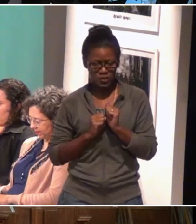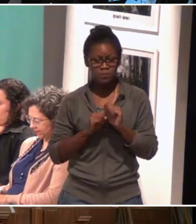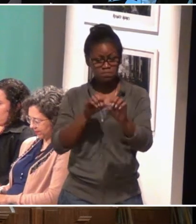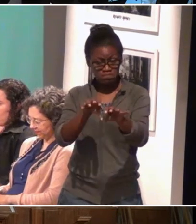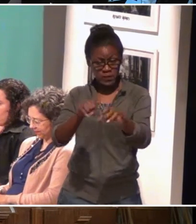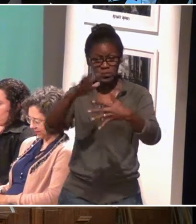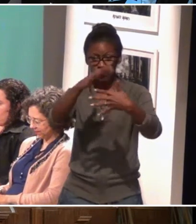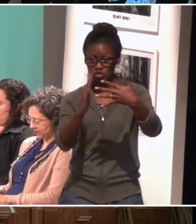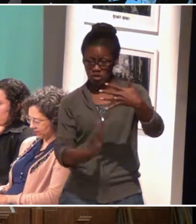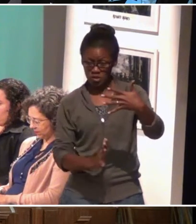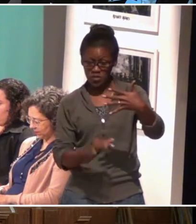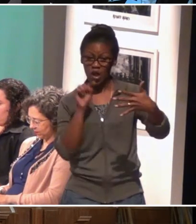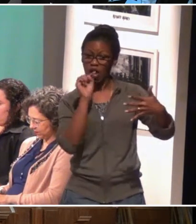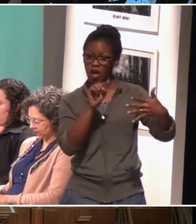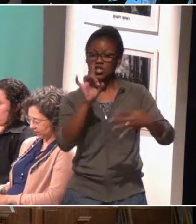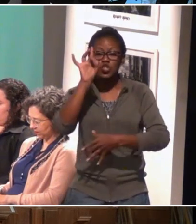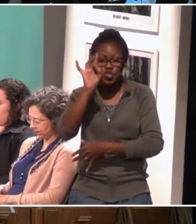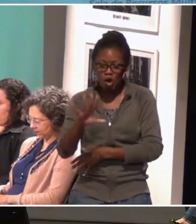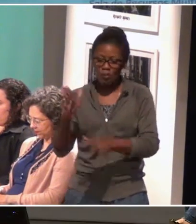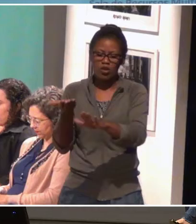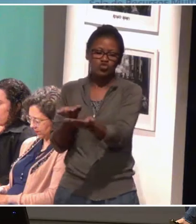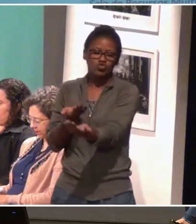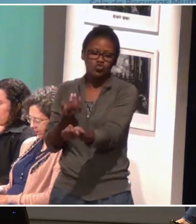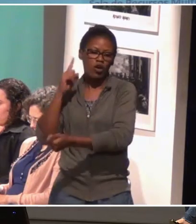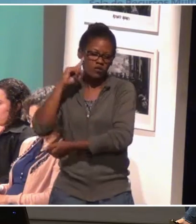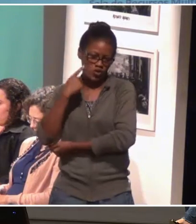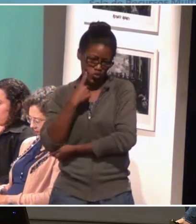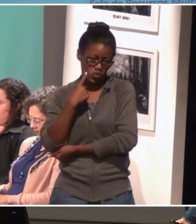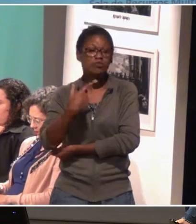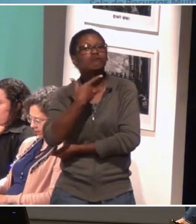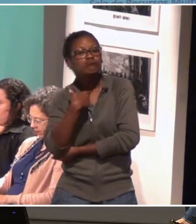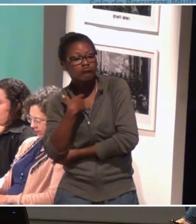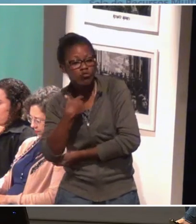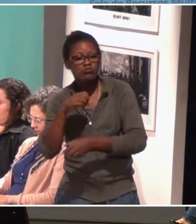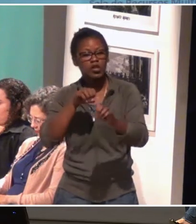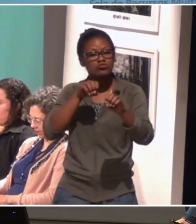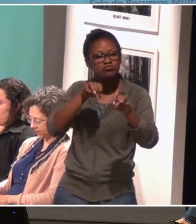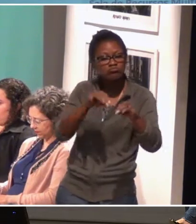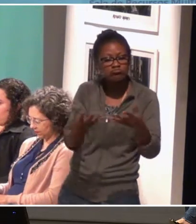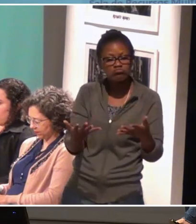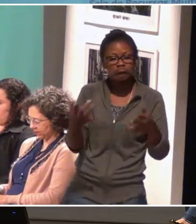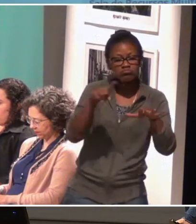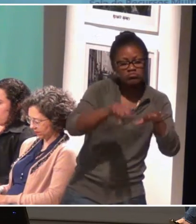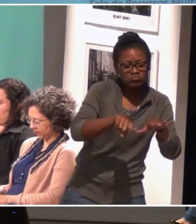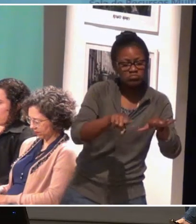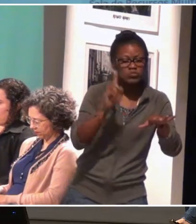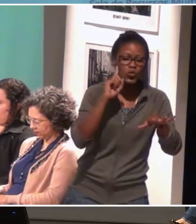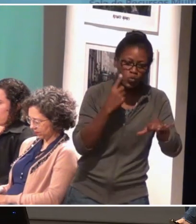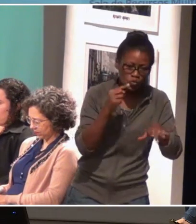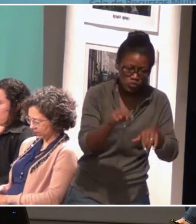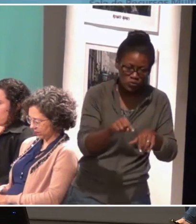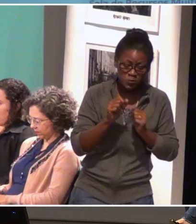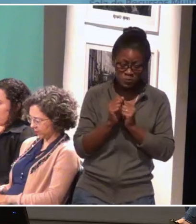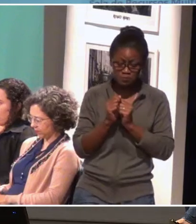Libras. Esse curso é só para jovens surdos que pretendem trabalhar na educação de surdos. E ele tem